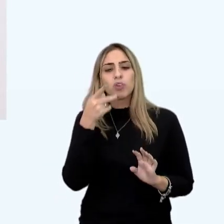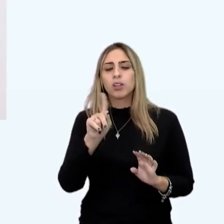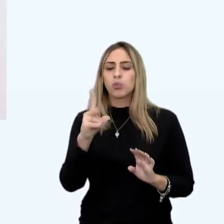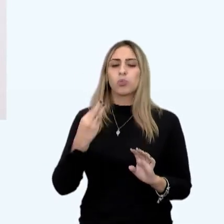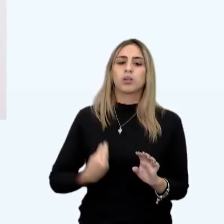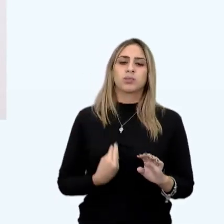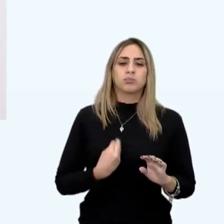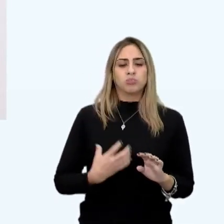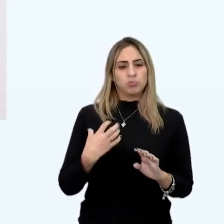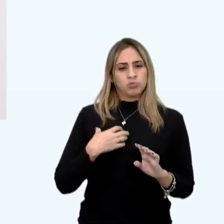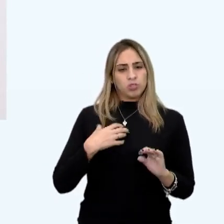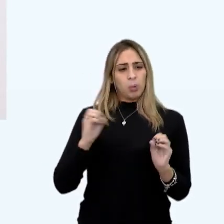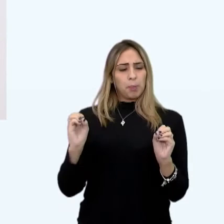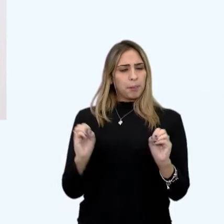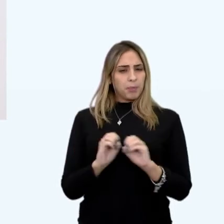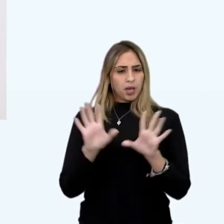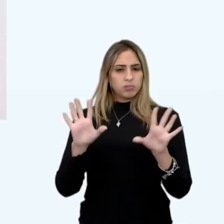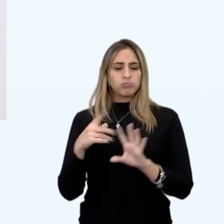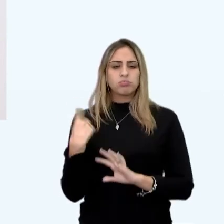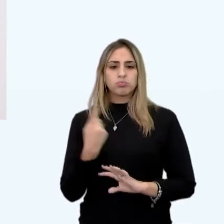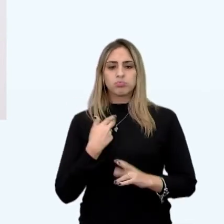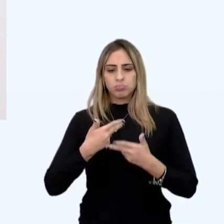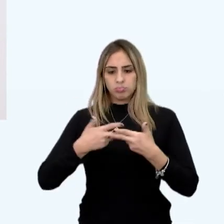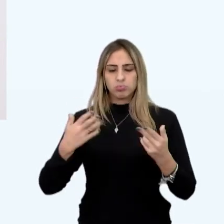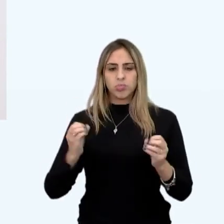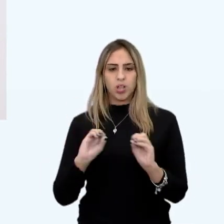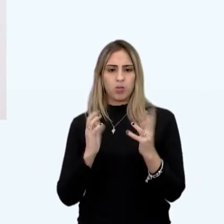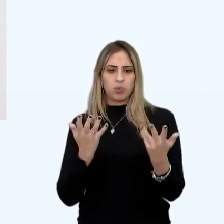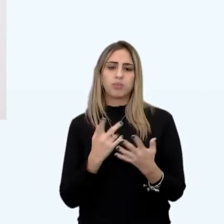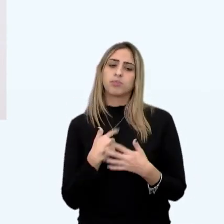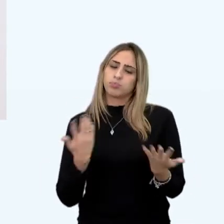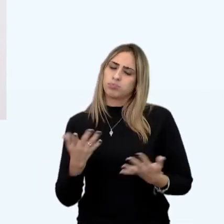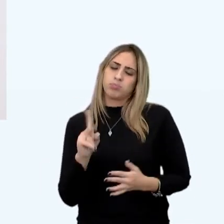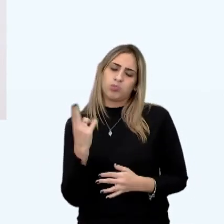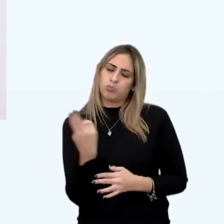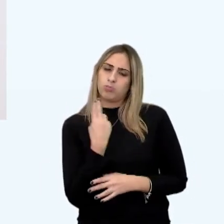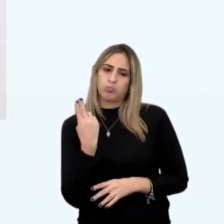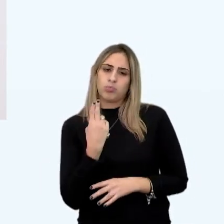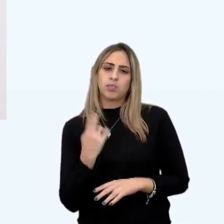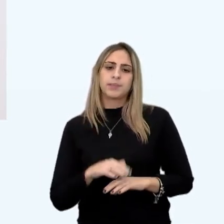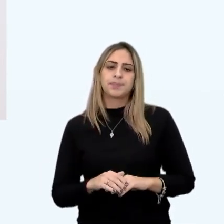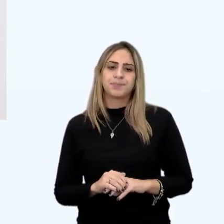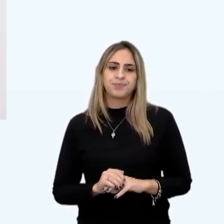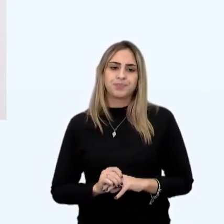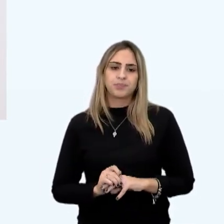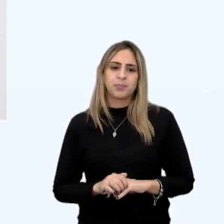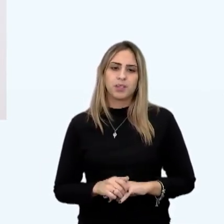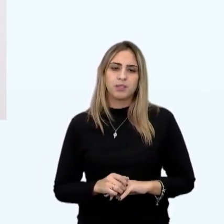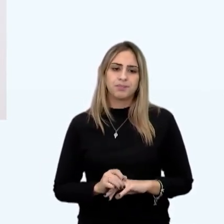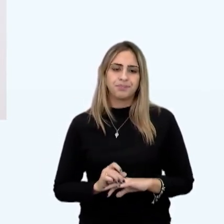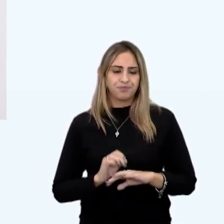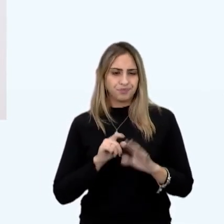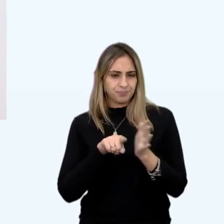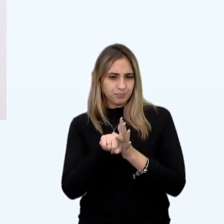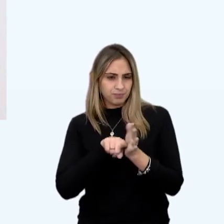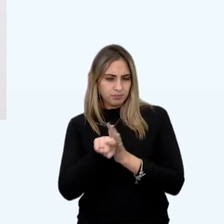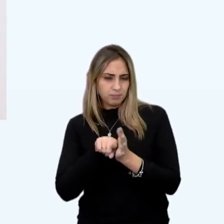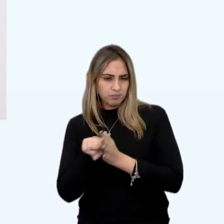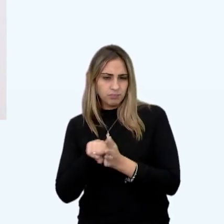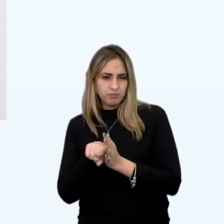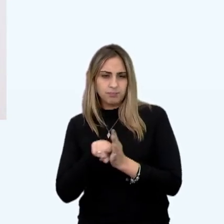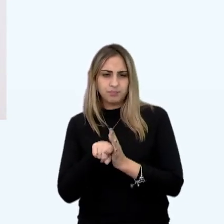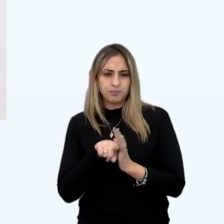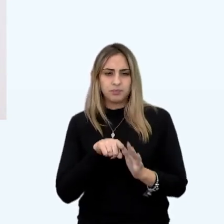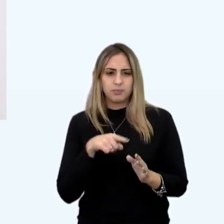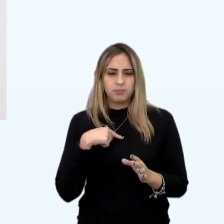existe uma fórmula mágica para que os posts viralizem? Pois é, não existem. Mas analisando os conteúdos que caem no gosto da